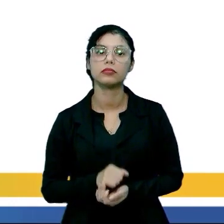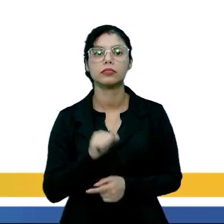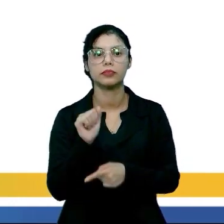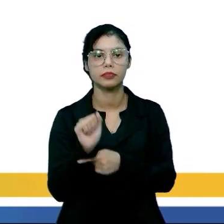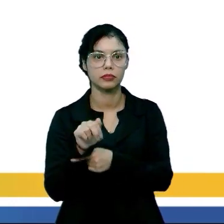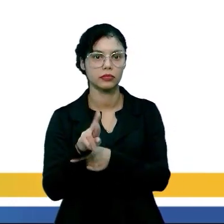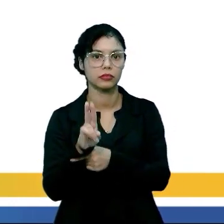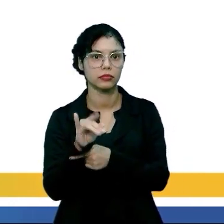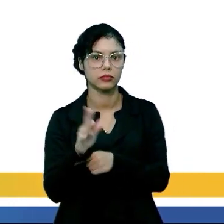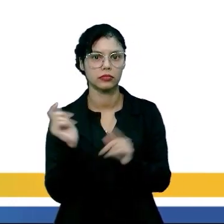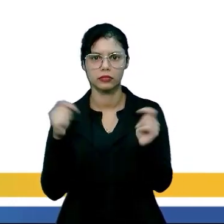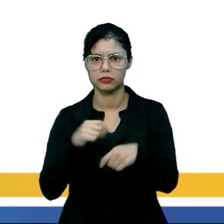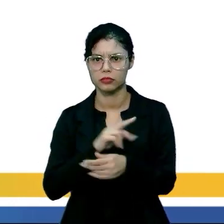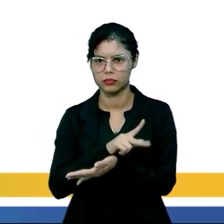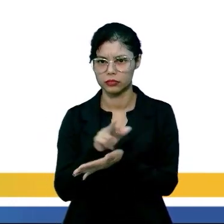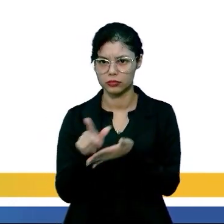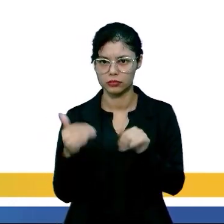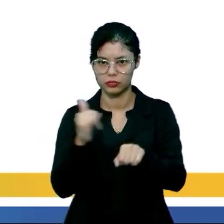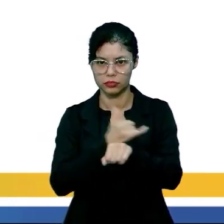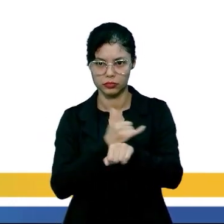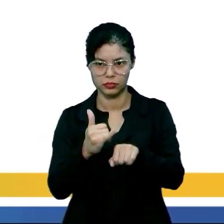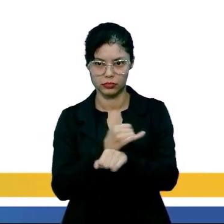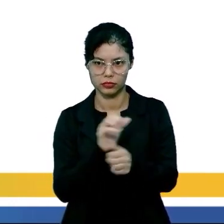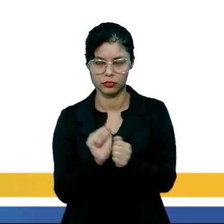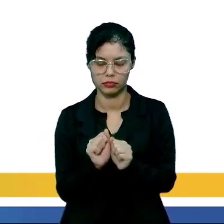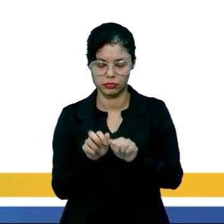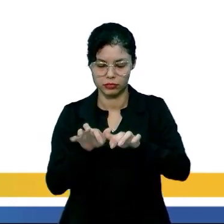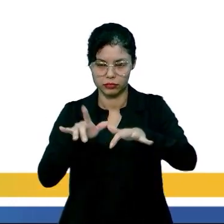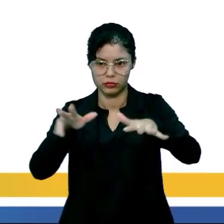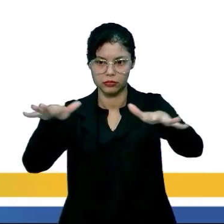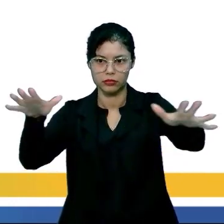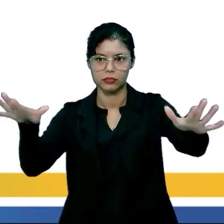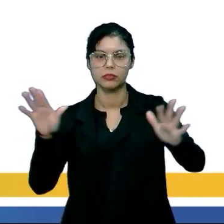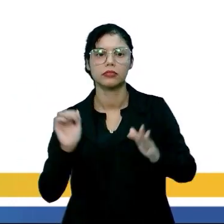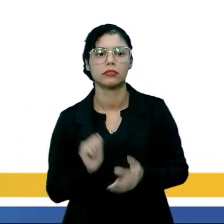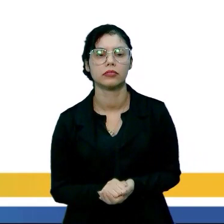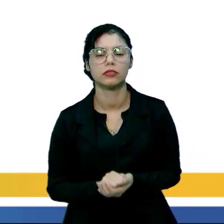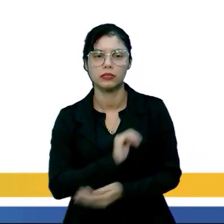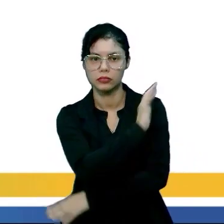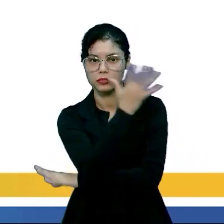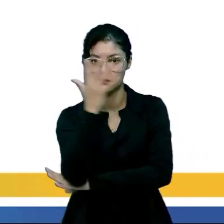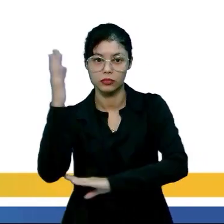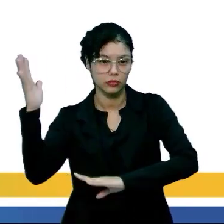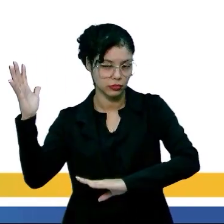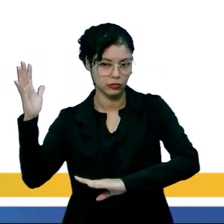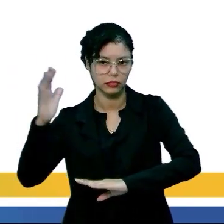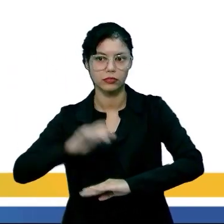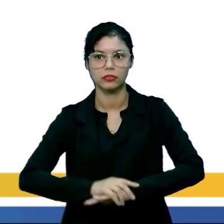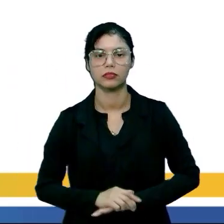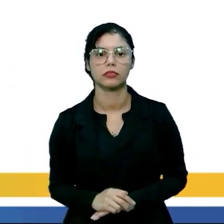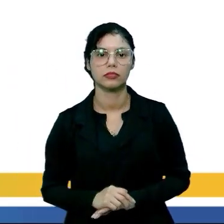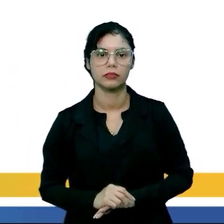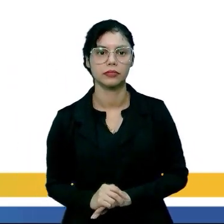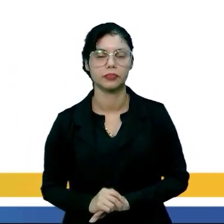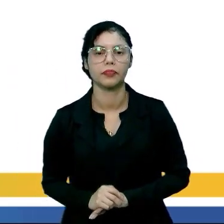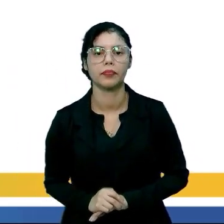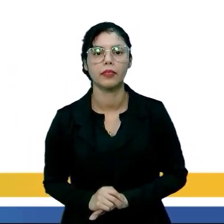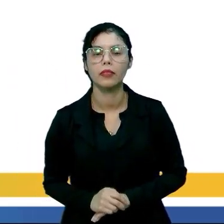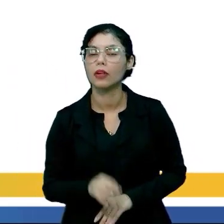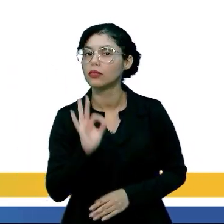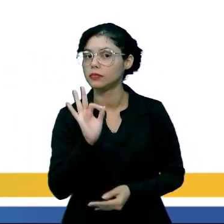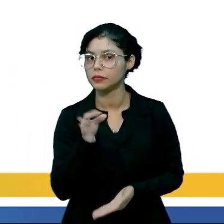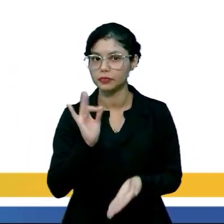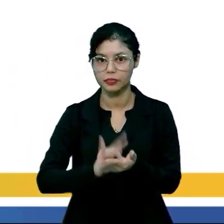As angiospermas possuem diferentes estratégias para se dissipar e se perpetuar na natureza,